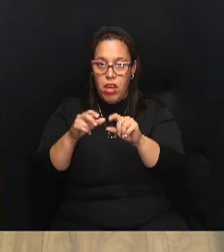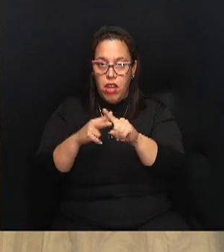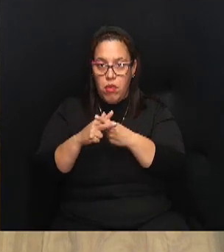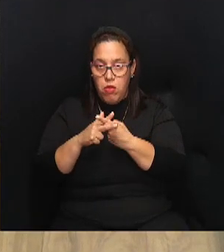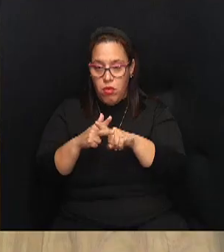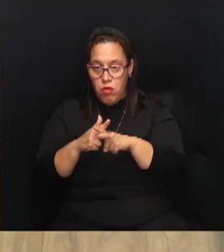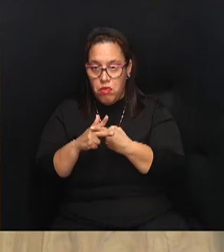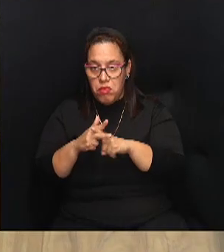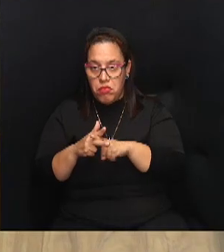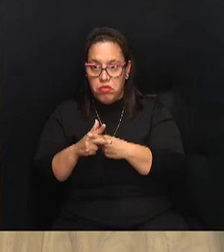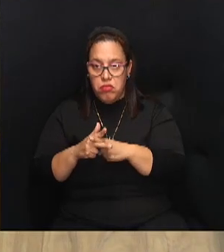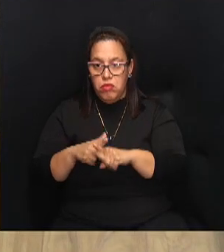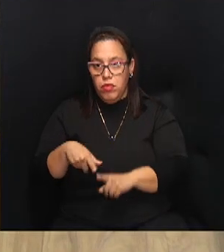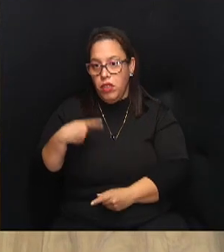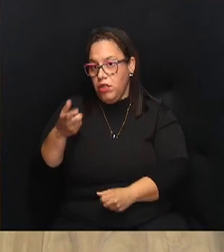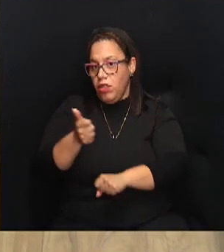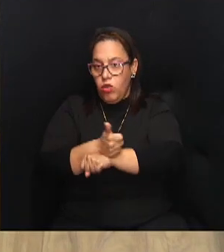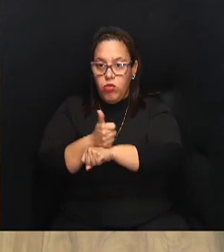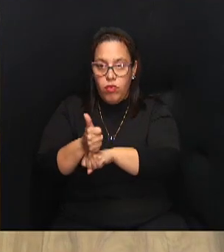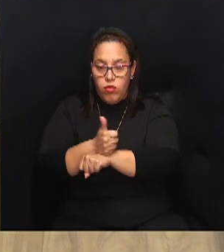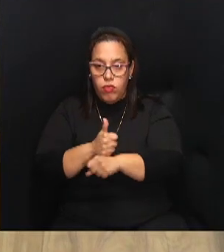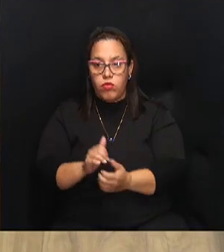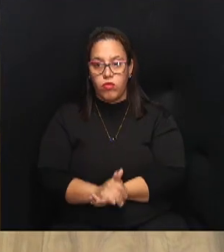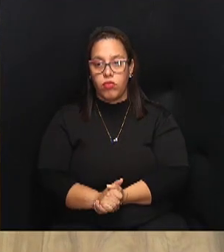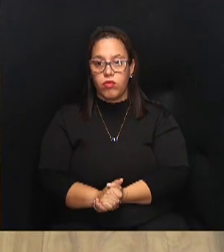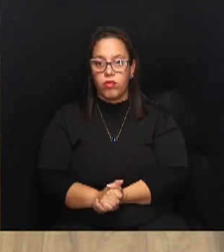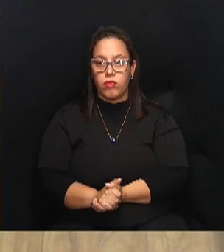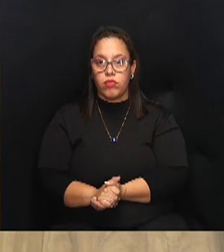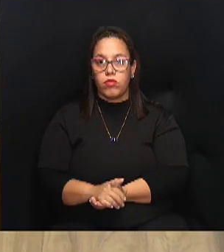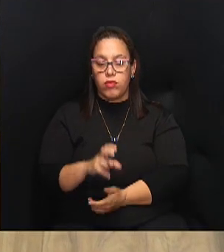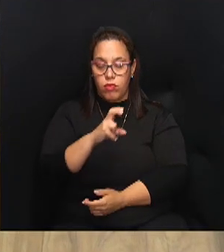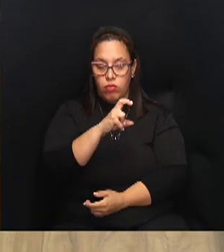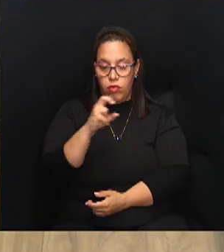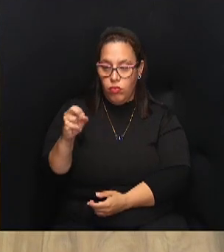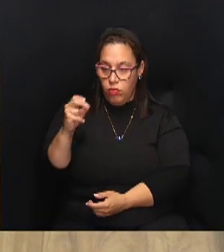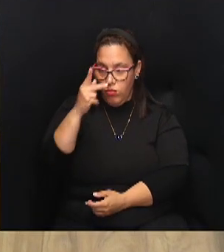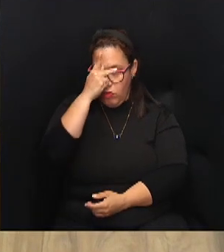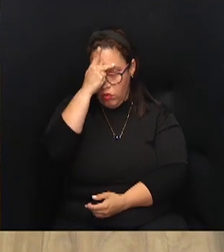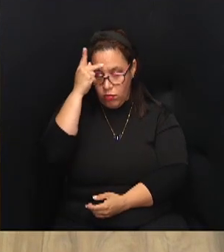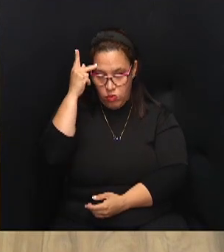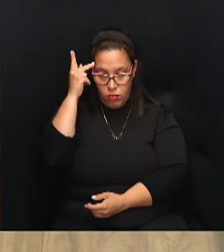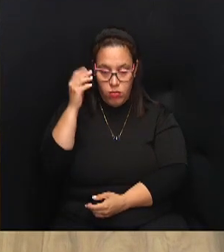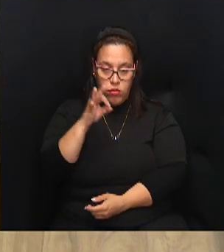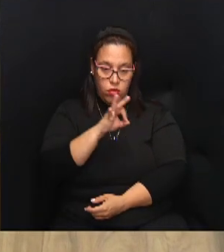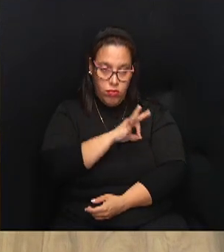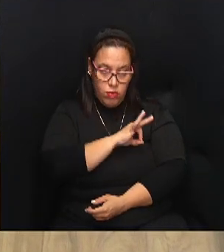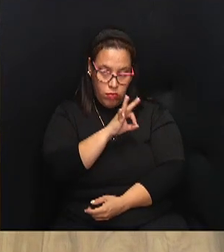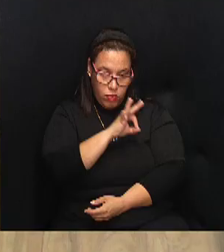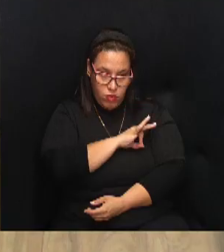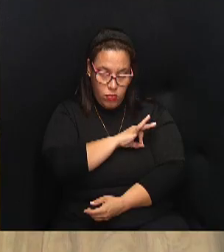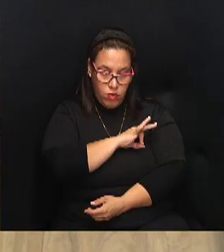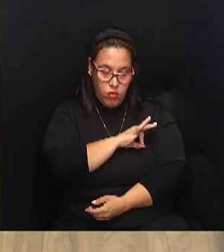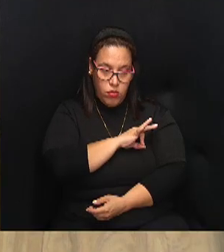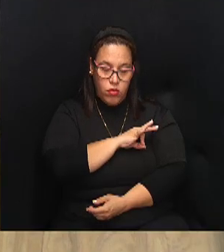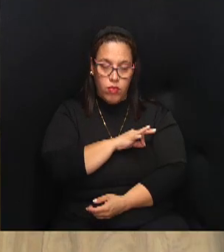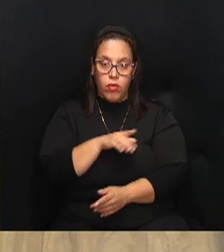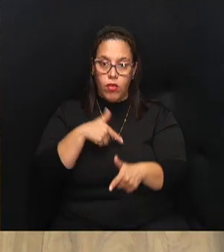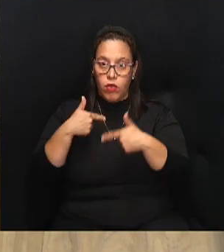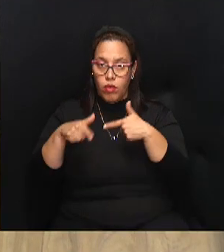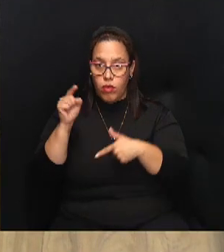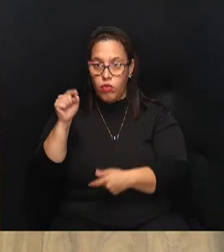mecânico, tem outra profissão. Mas 500 policiais, então 1/4 do efetivo que trabalha aqui, ele